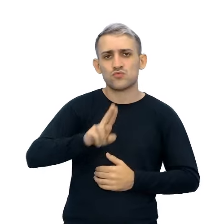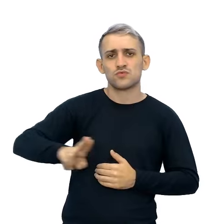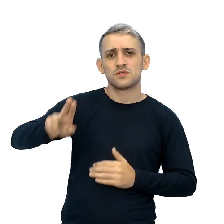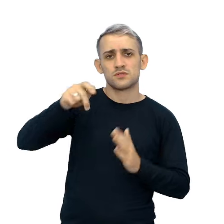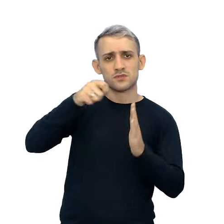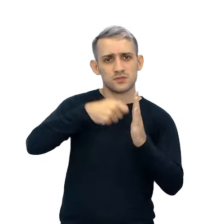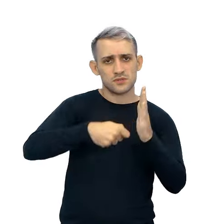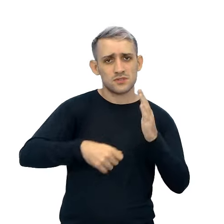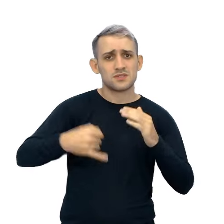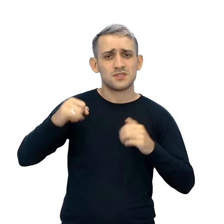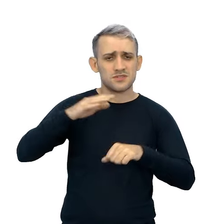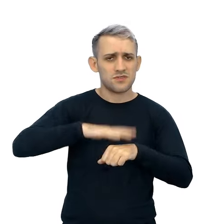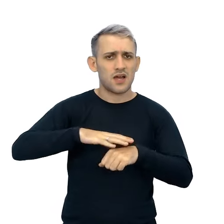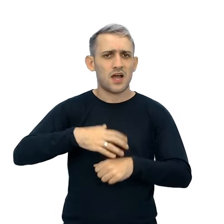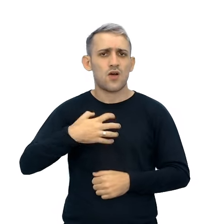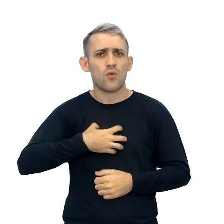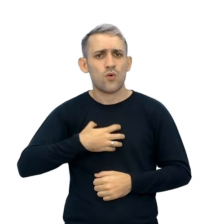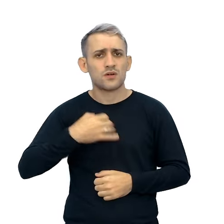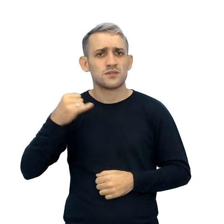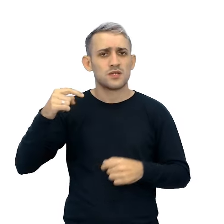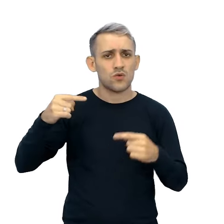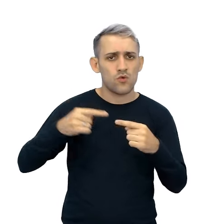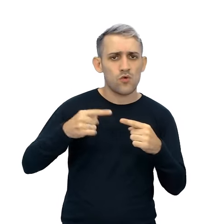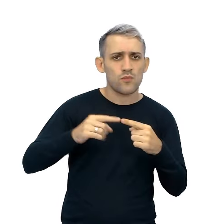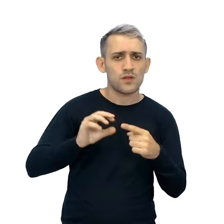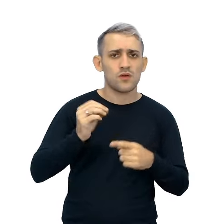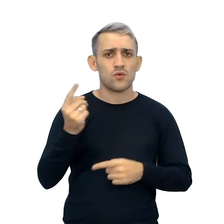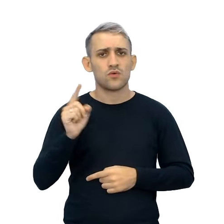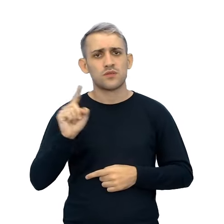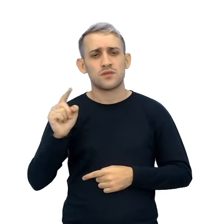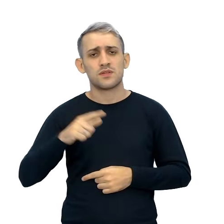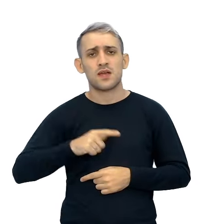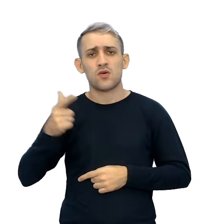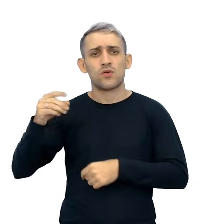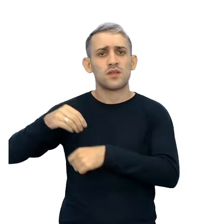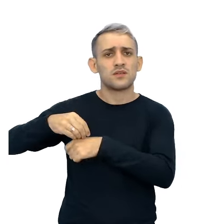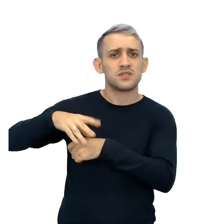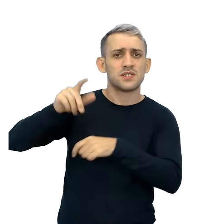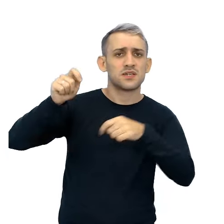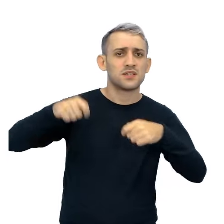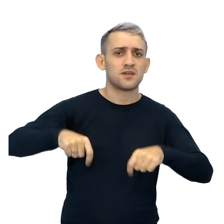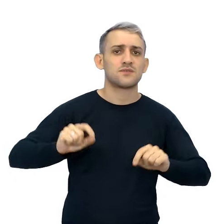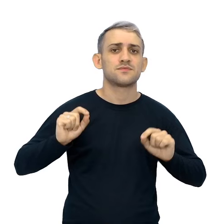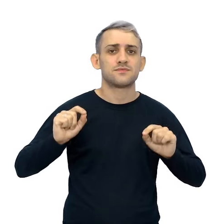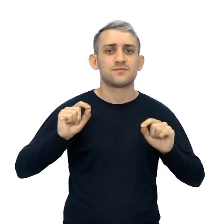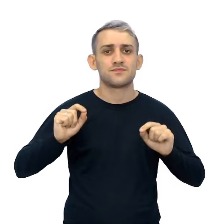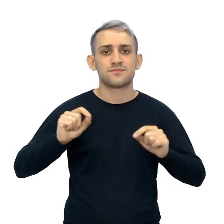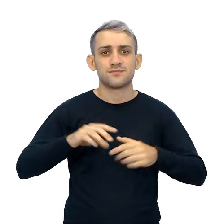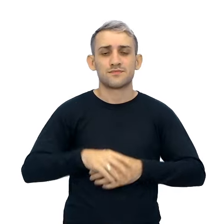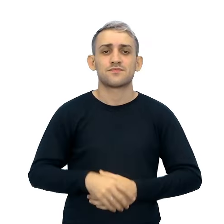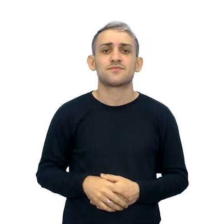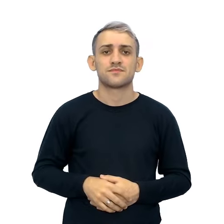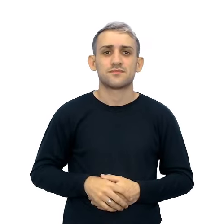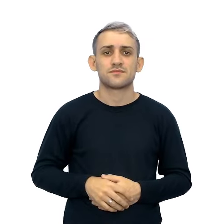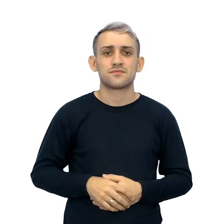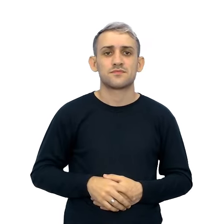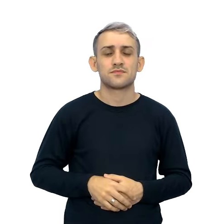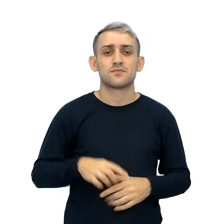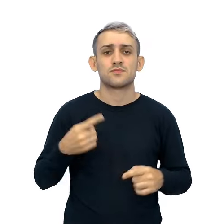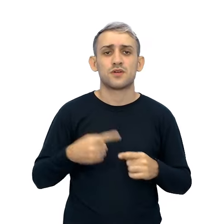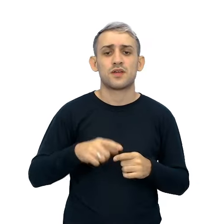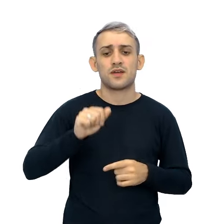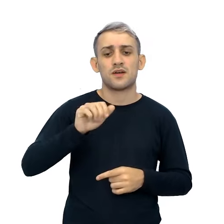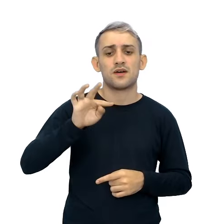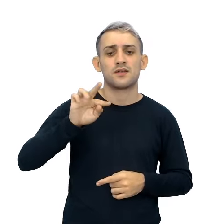se ela faz sentido, se ela não faz sentido, que outra sugestão poderia ser trazida, tá? De modo que a